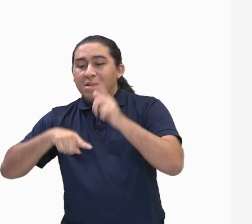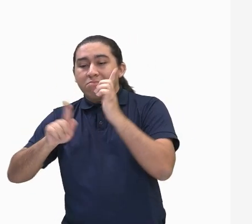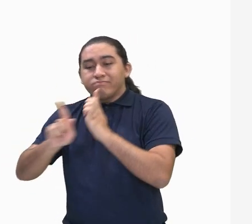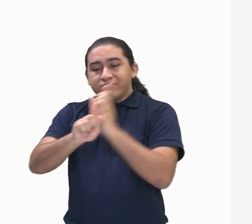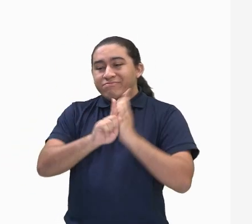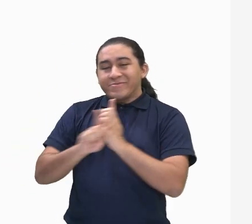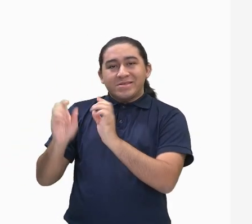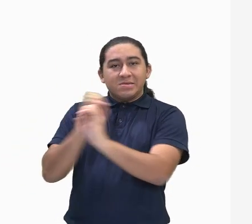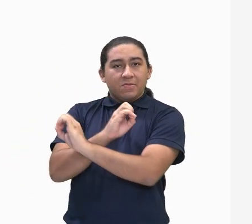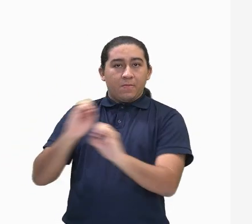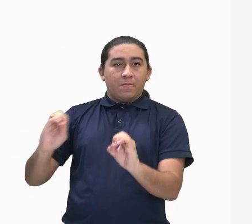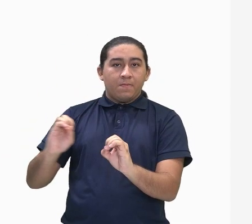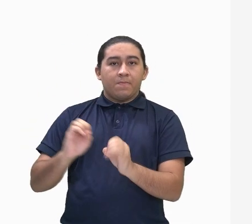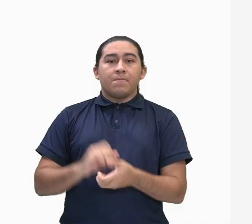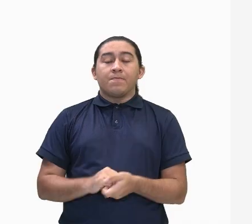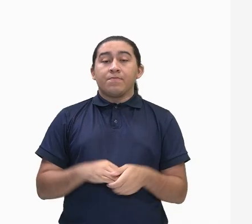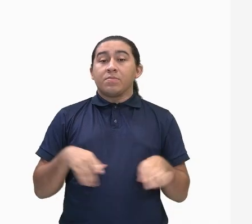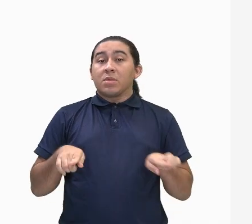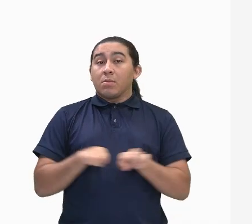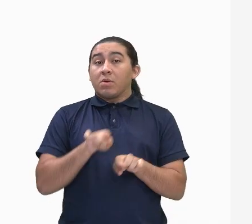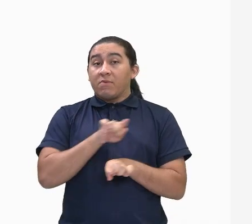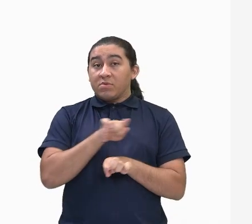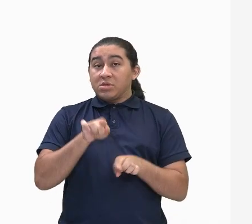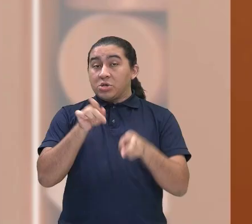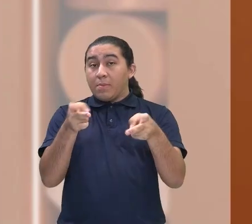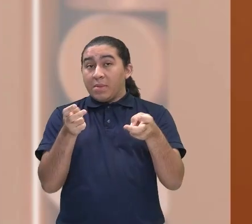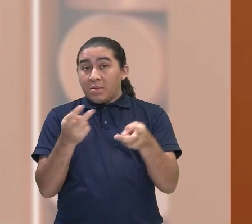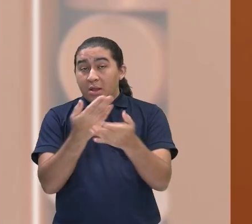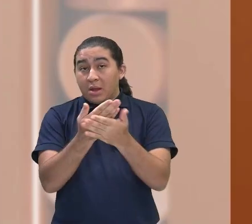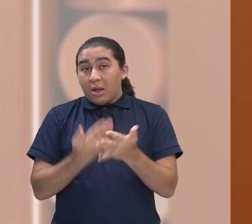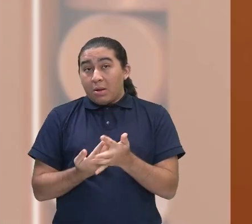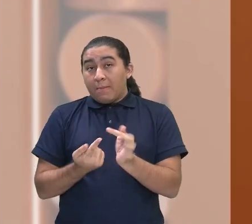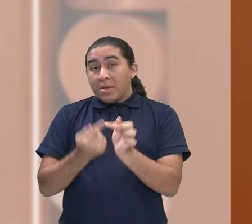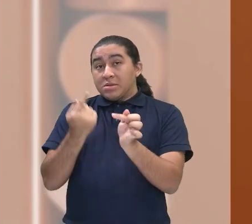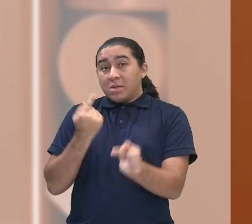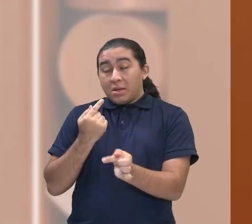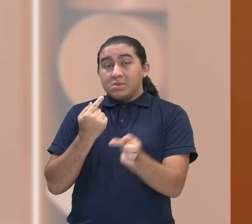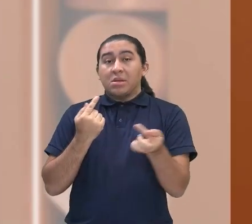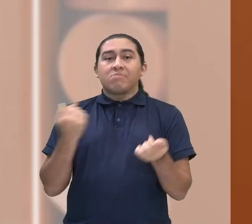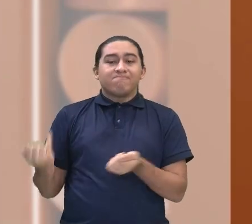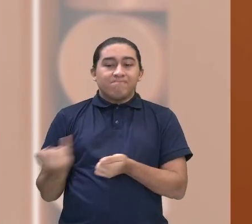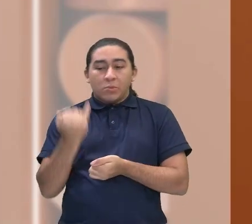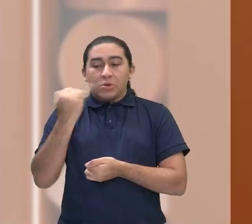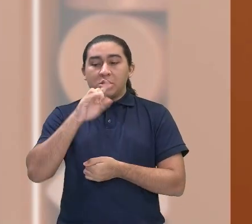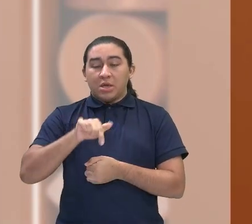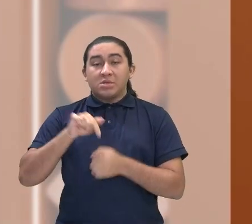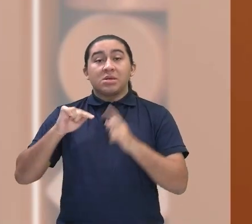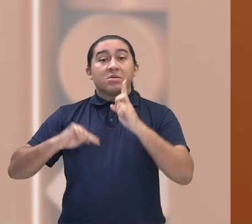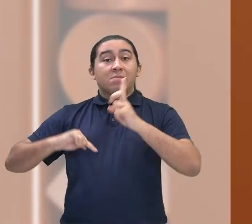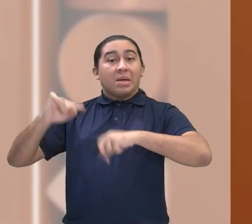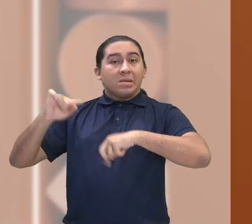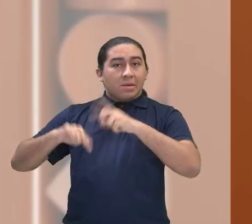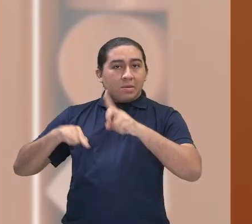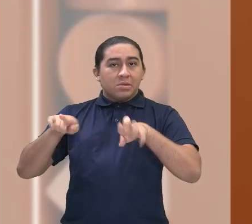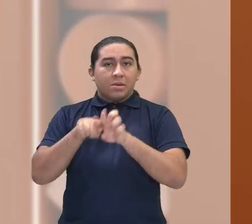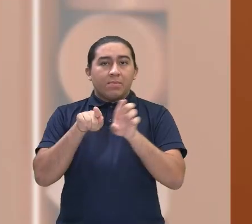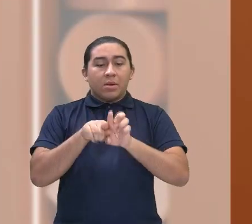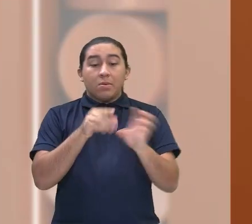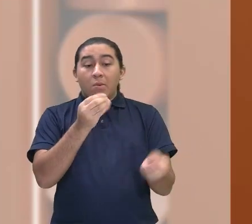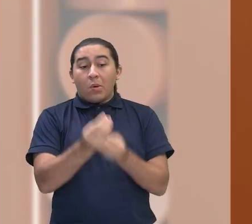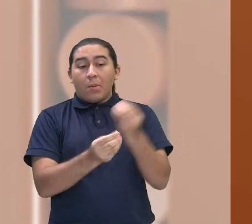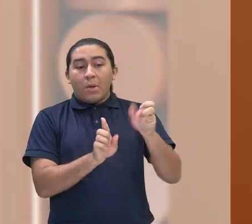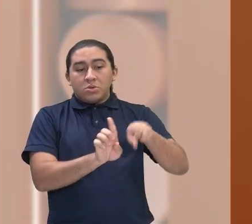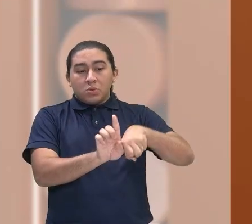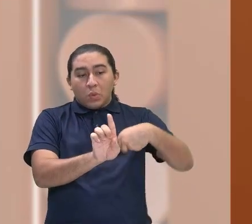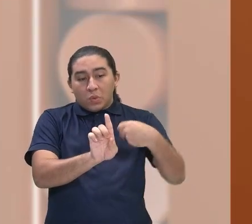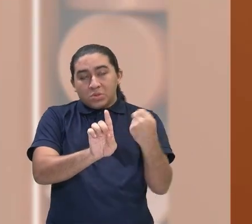justamente a importância desses elementos e como, né, a questão de uma sociedade, pelo